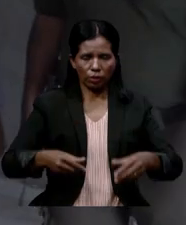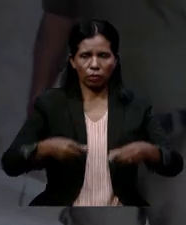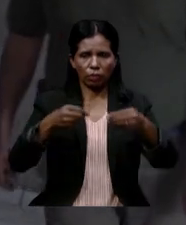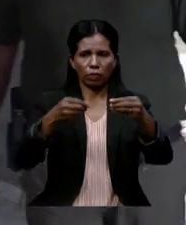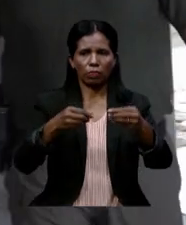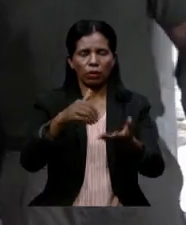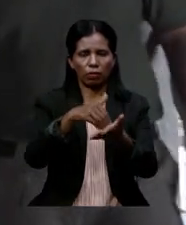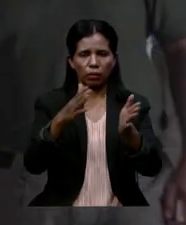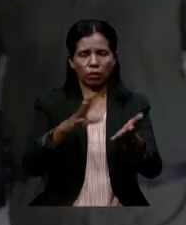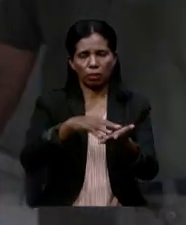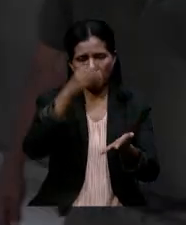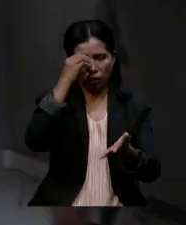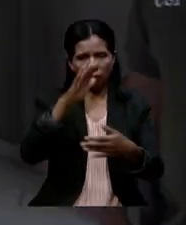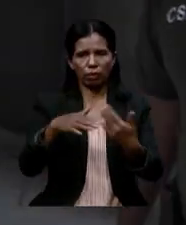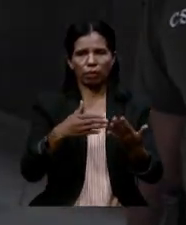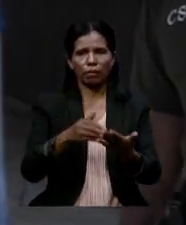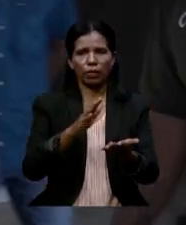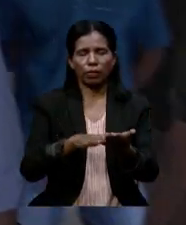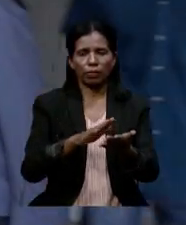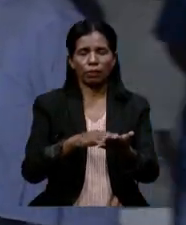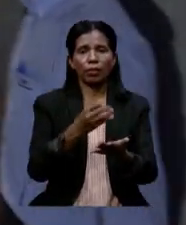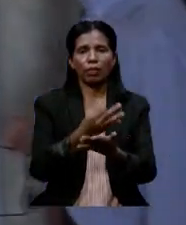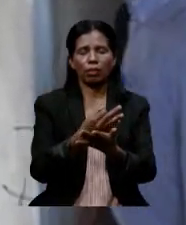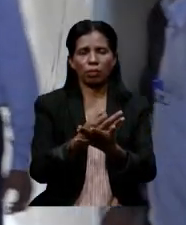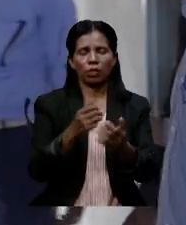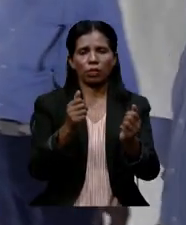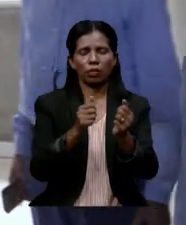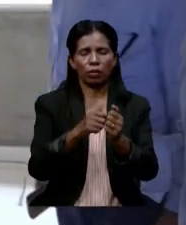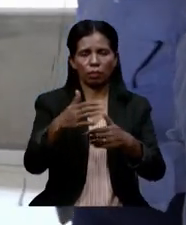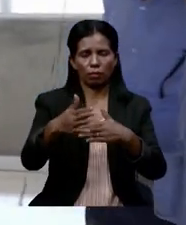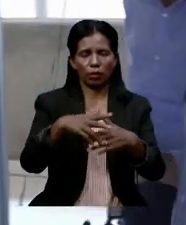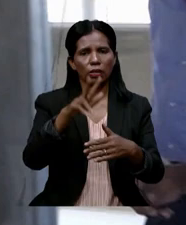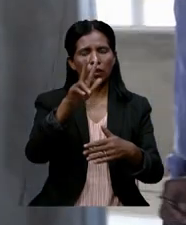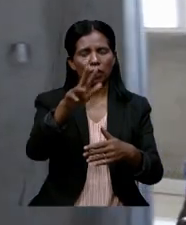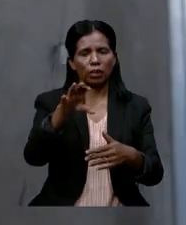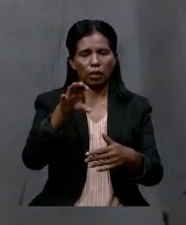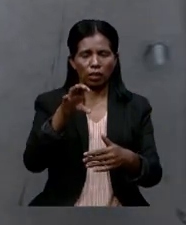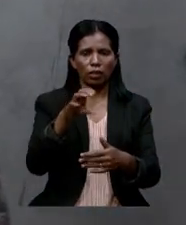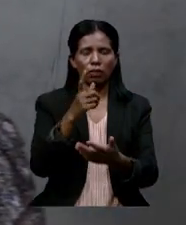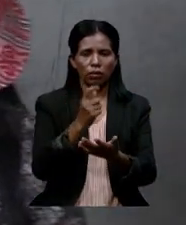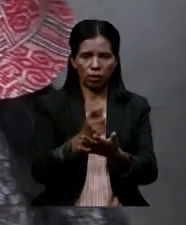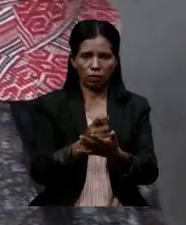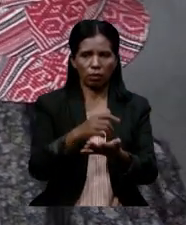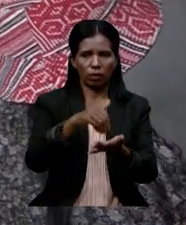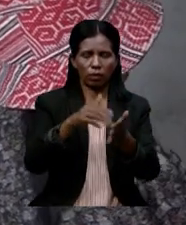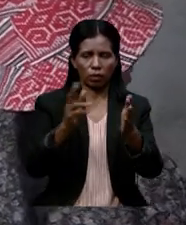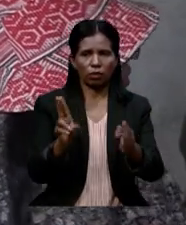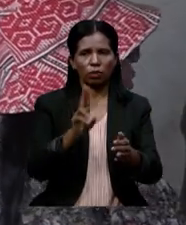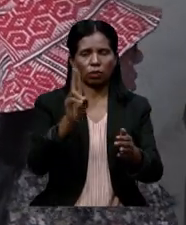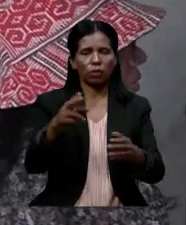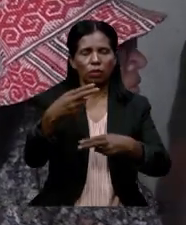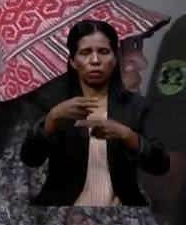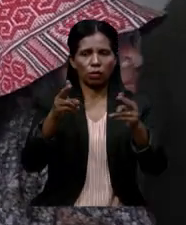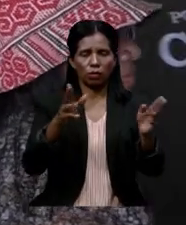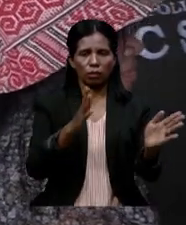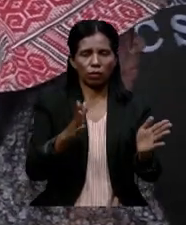2021, 2022, 2023, 2024. A escola refere construir o Osan Basic Rio Natustolu, no Dadaune, estudante Sira usa sala Lima para